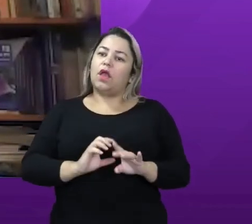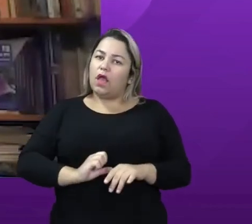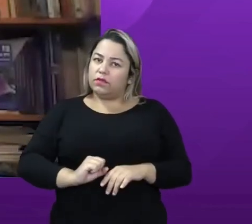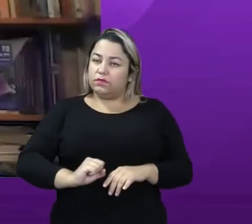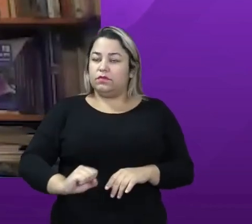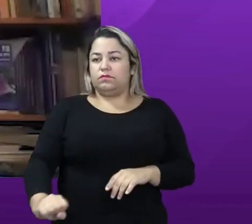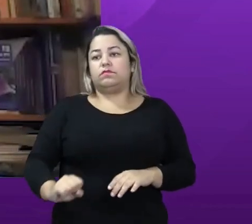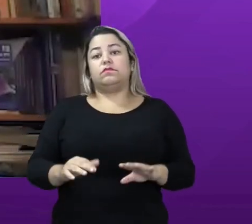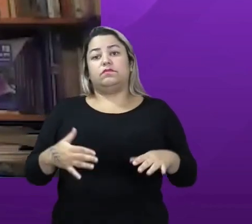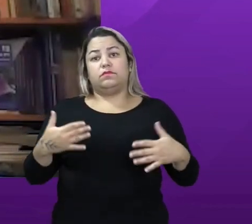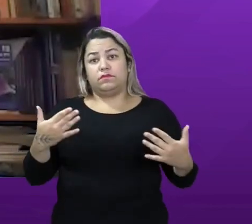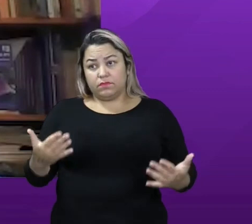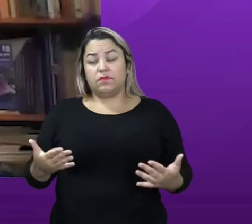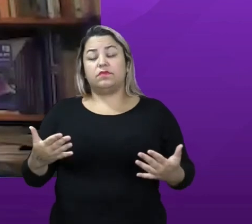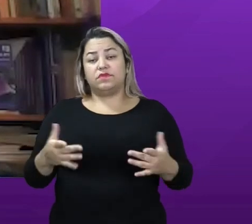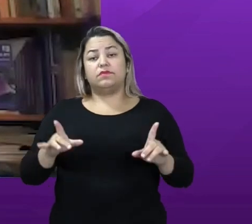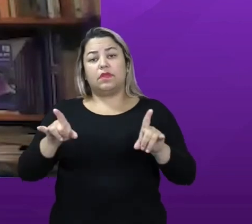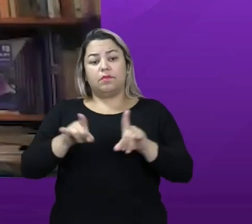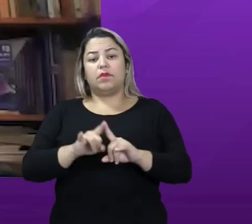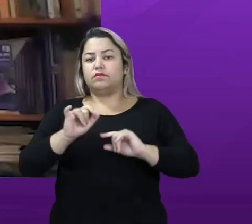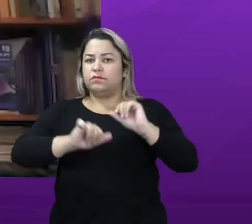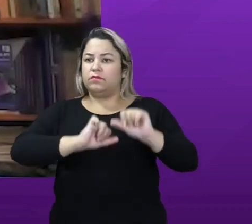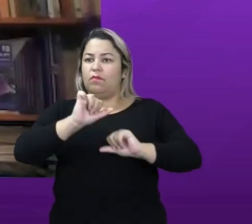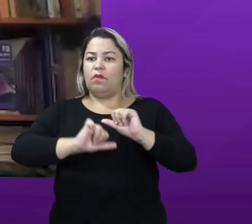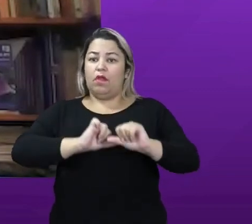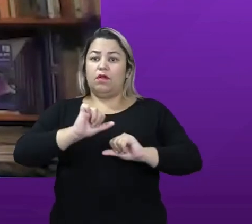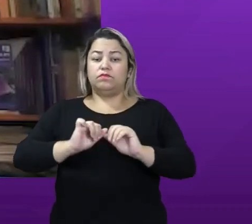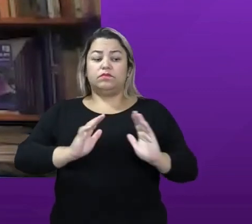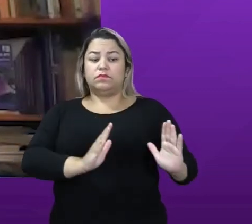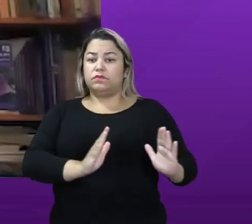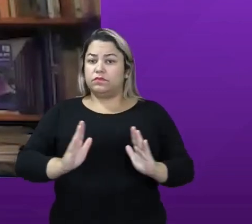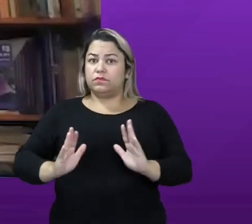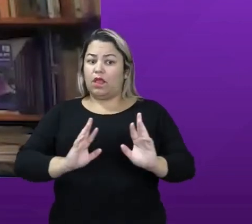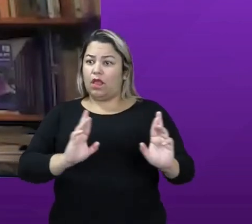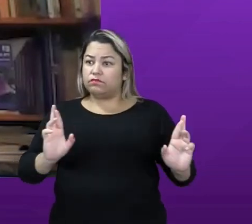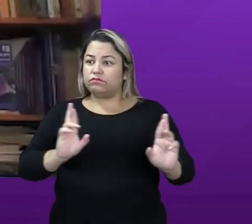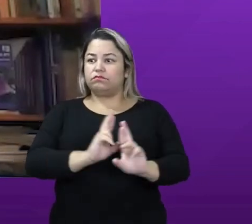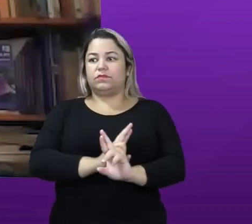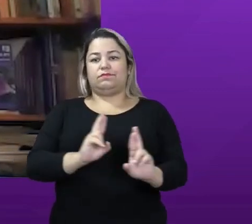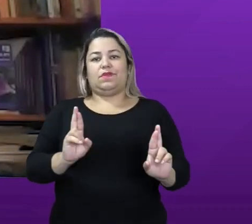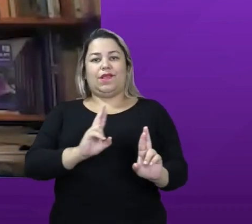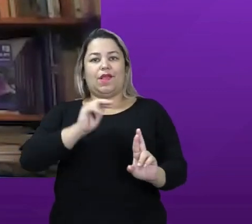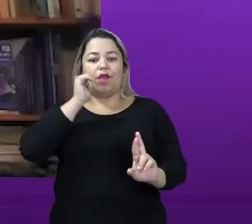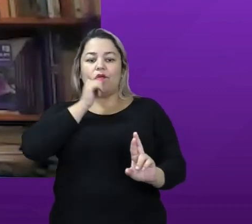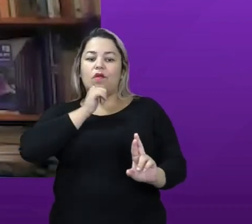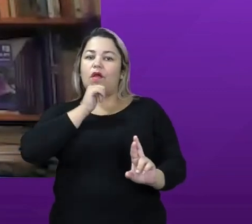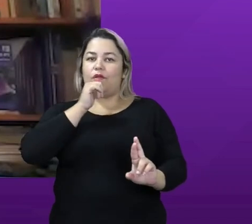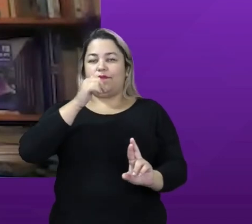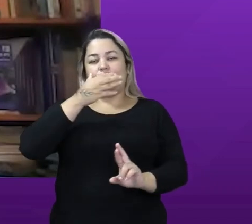aborto e a partir também de uma mudança nos padrões das relações homem e mulher. Porque